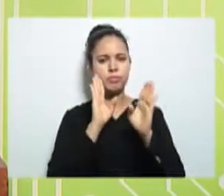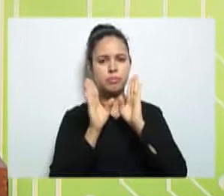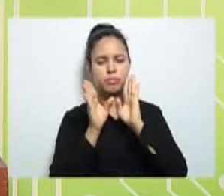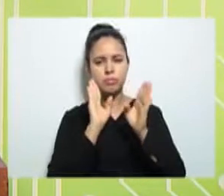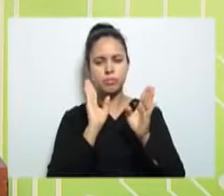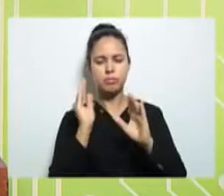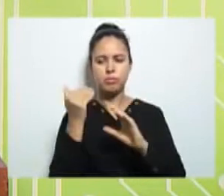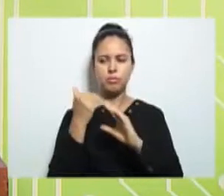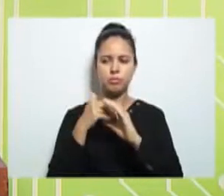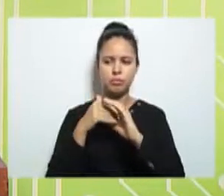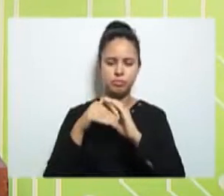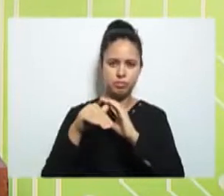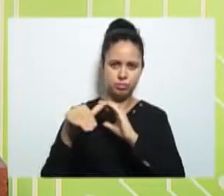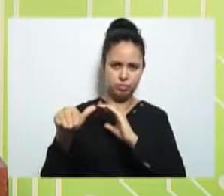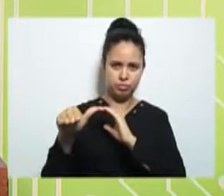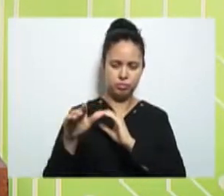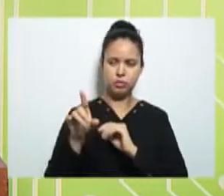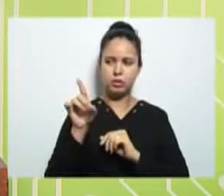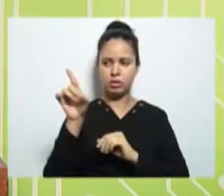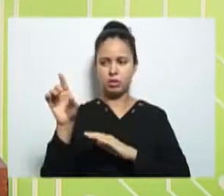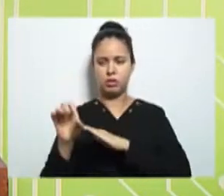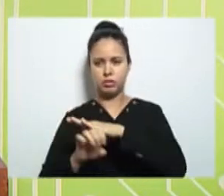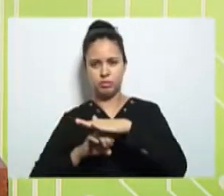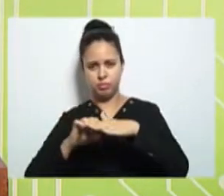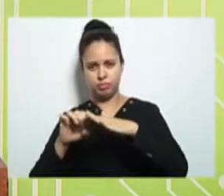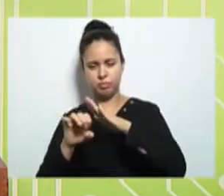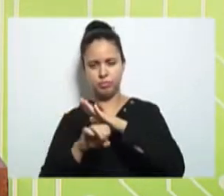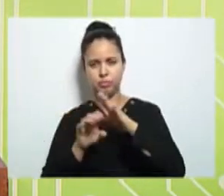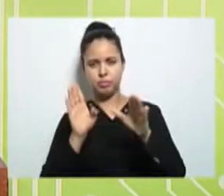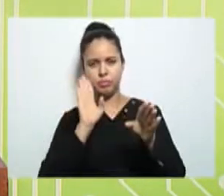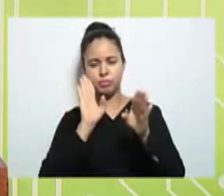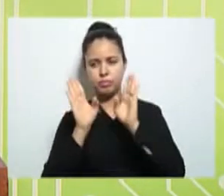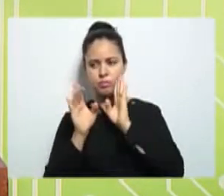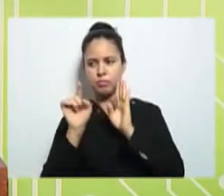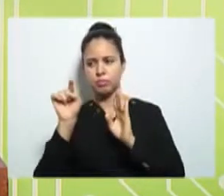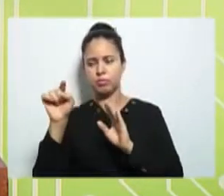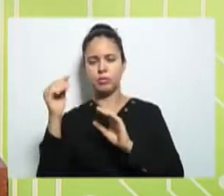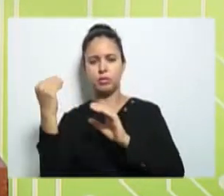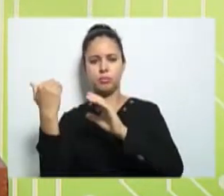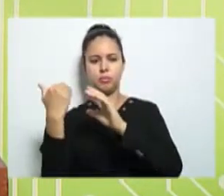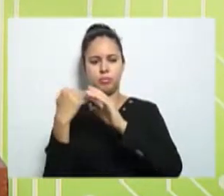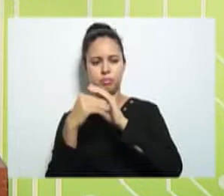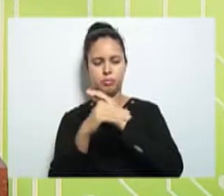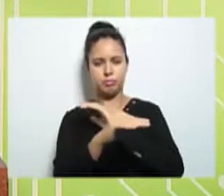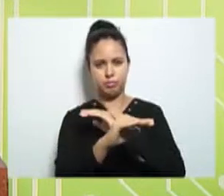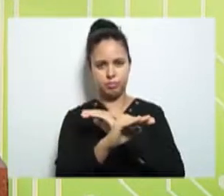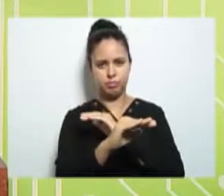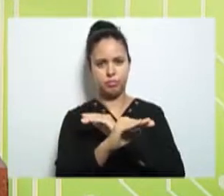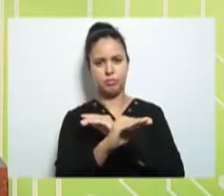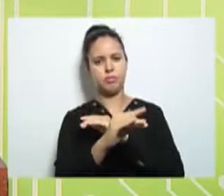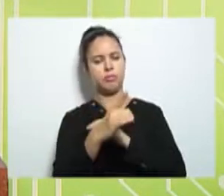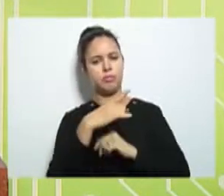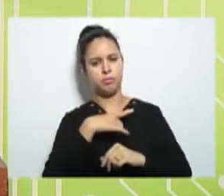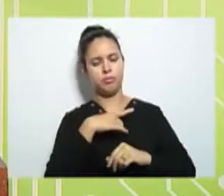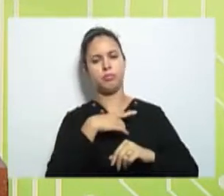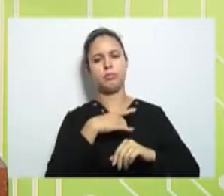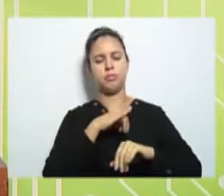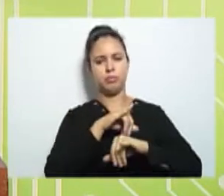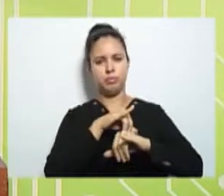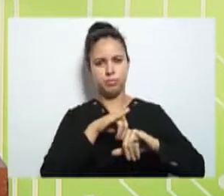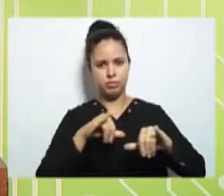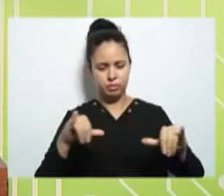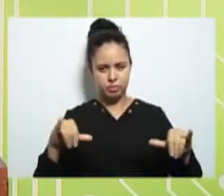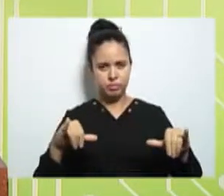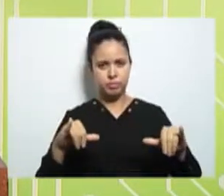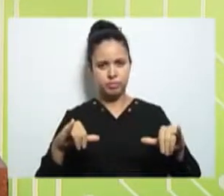para os computadores da empresa Facebook, são processados ali e daquela foto já se tem muita informação. Que informação a gente